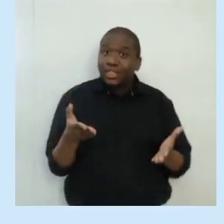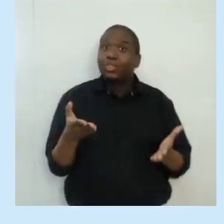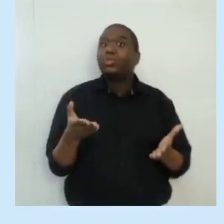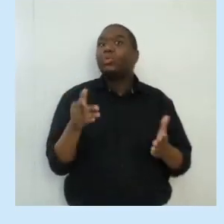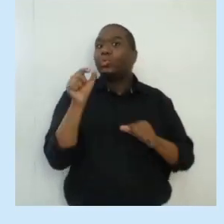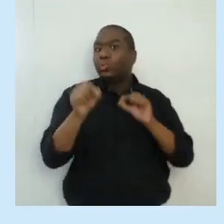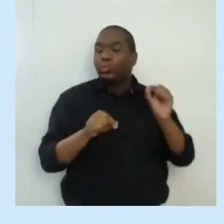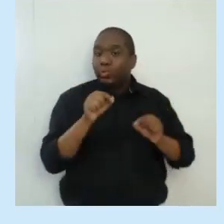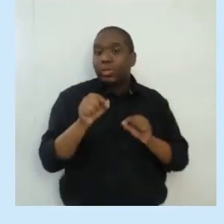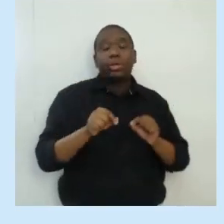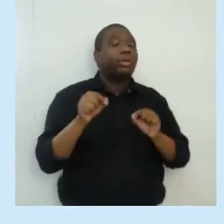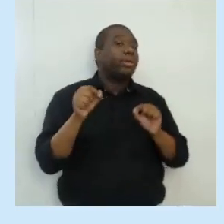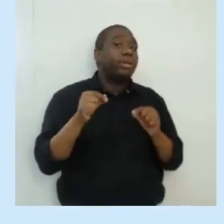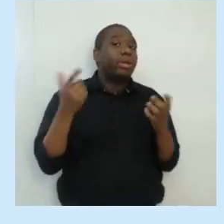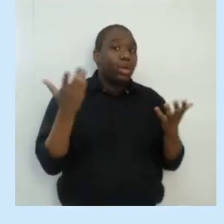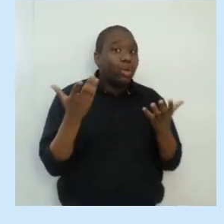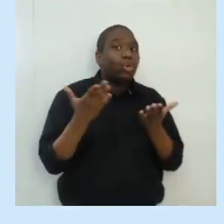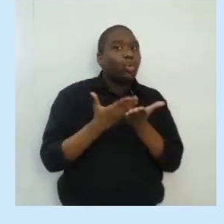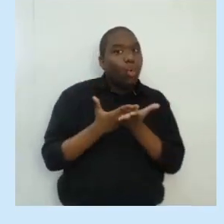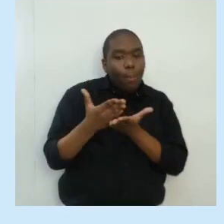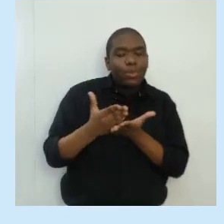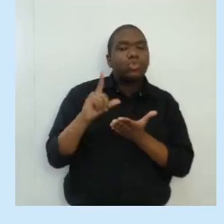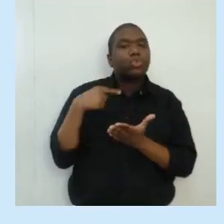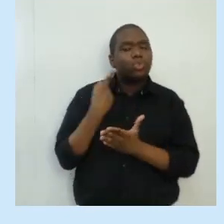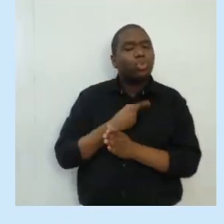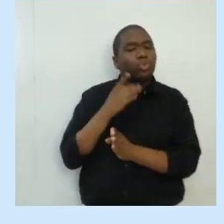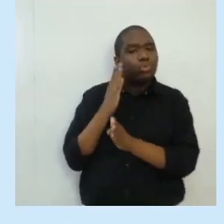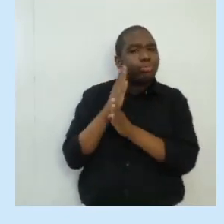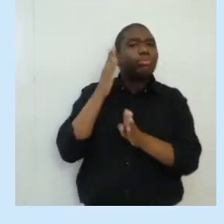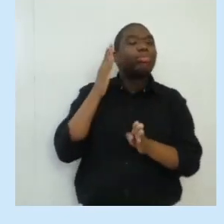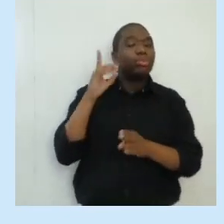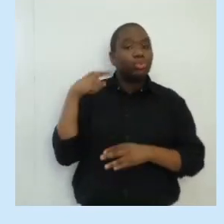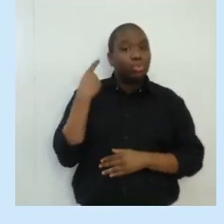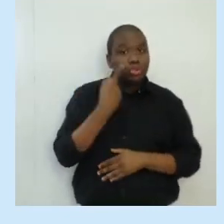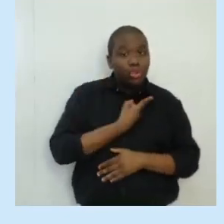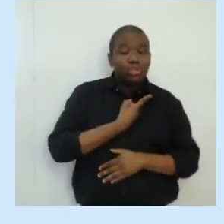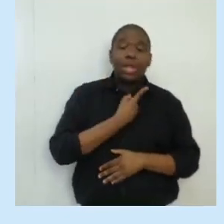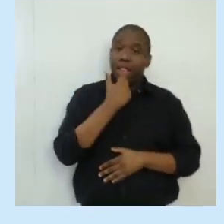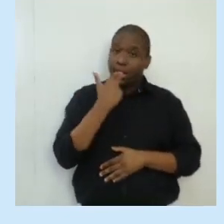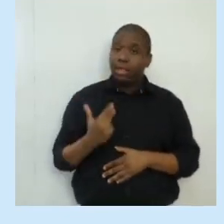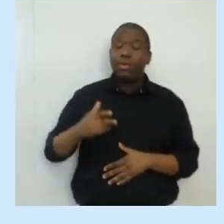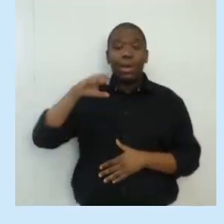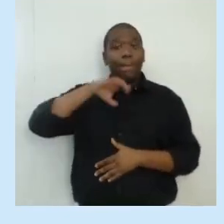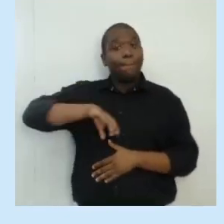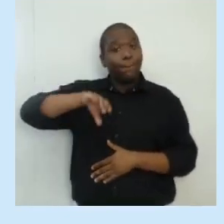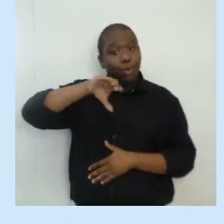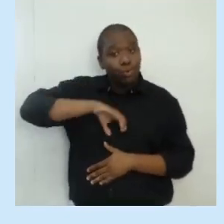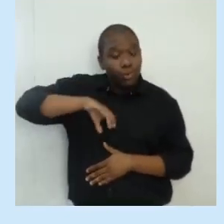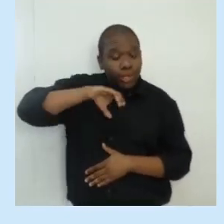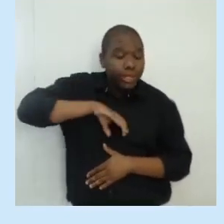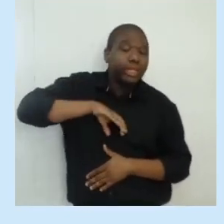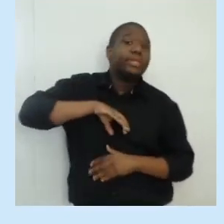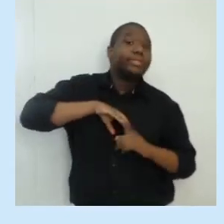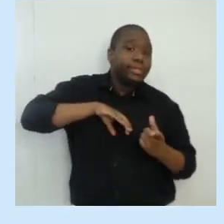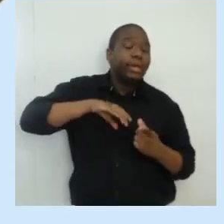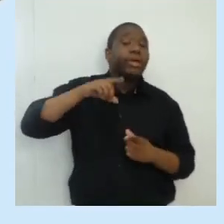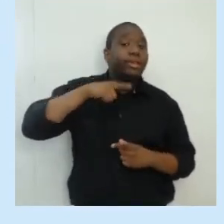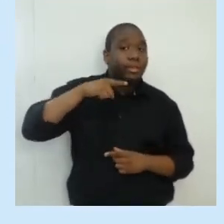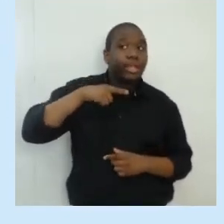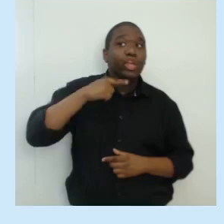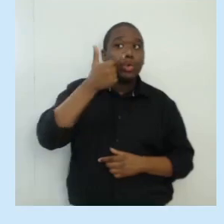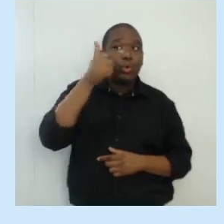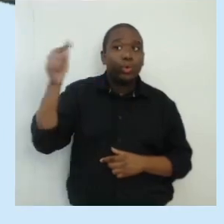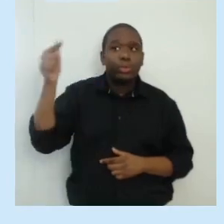uma realidade quando unificamos a nossa língua portuguesa com os nossos outros